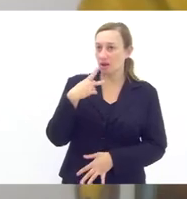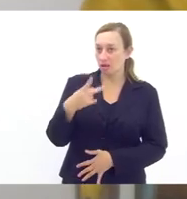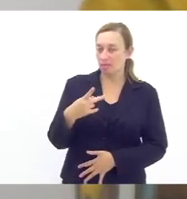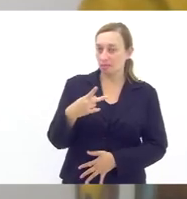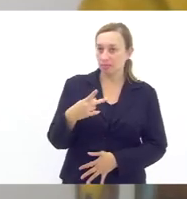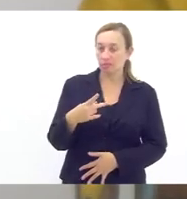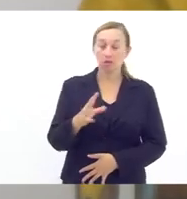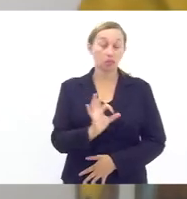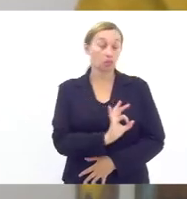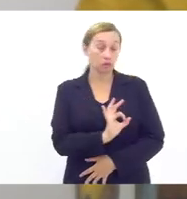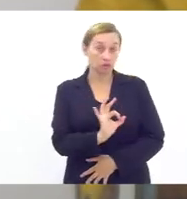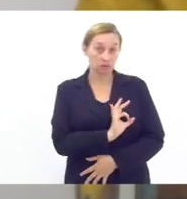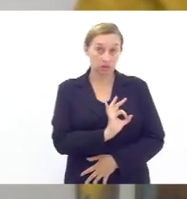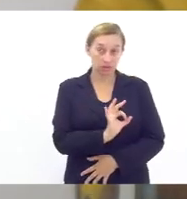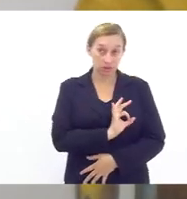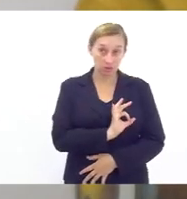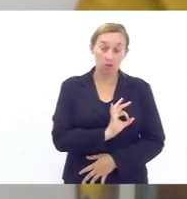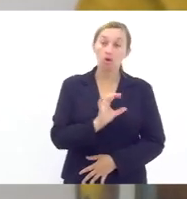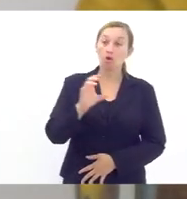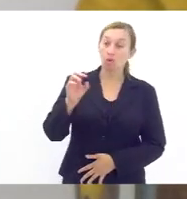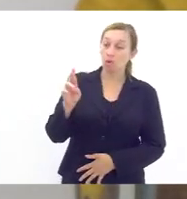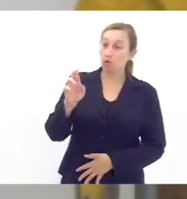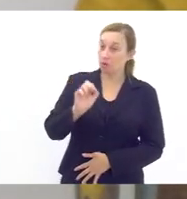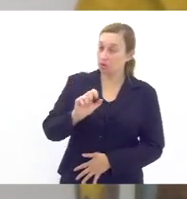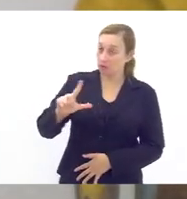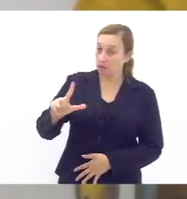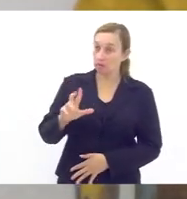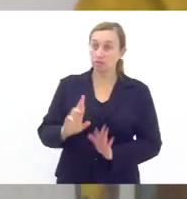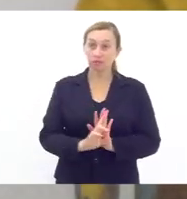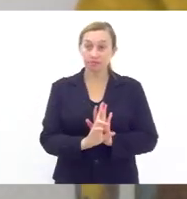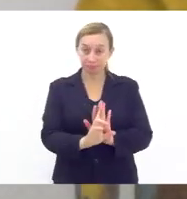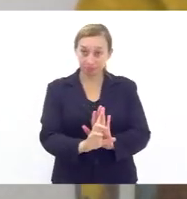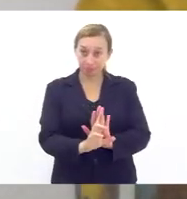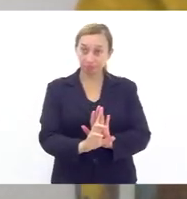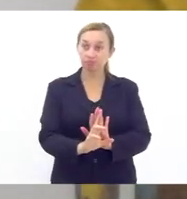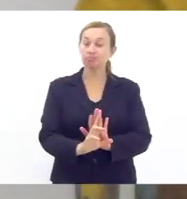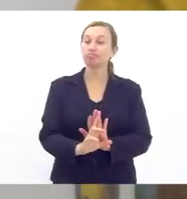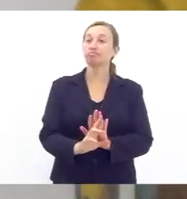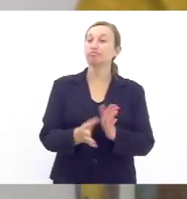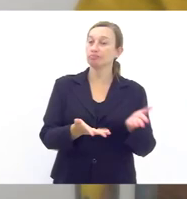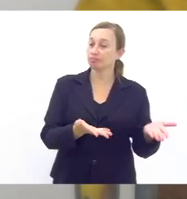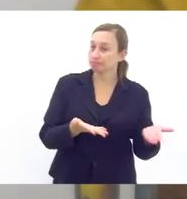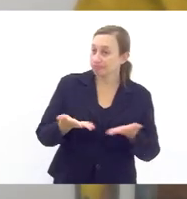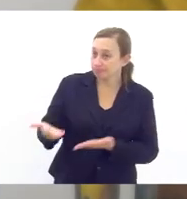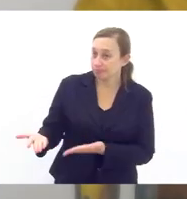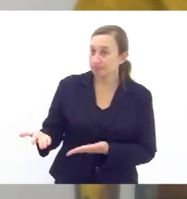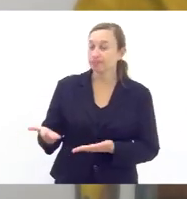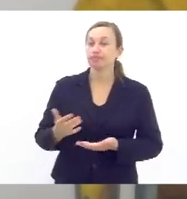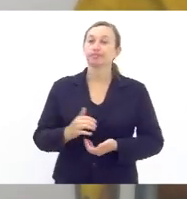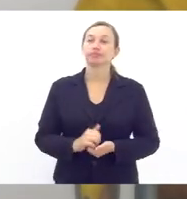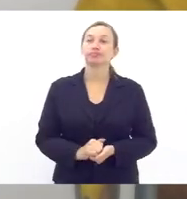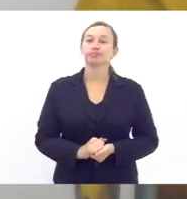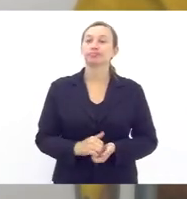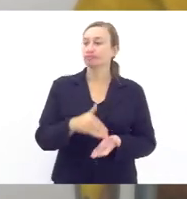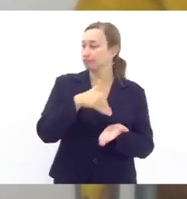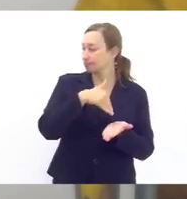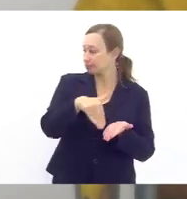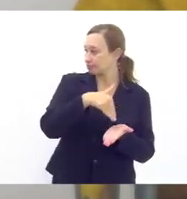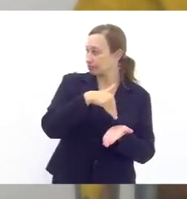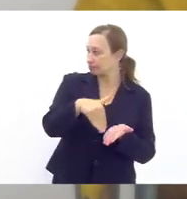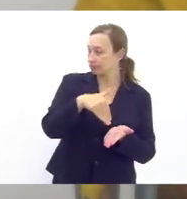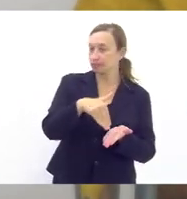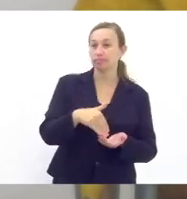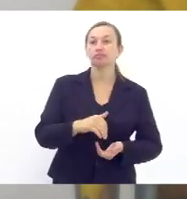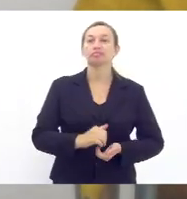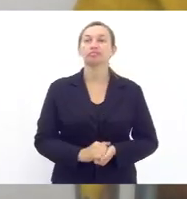policial no caso um coronel que tá aqui representando o convite foi endereçado ao secretário e